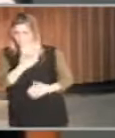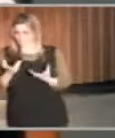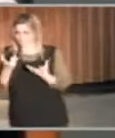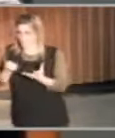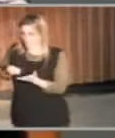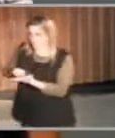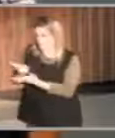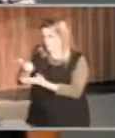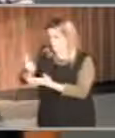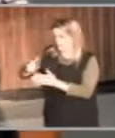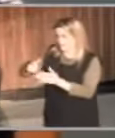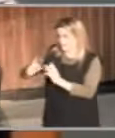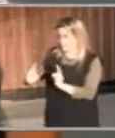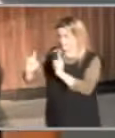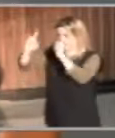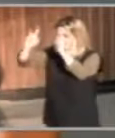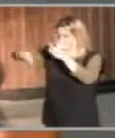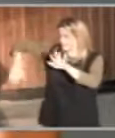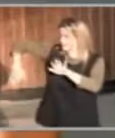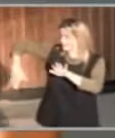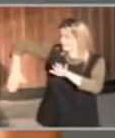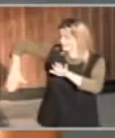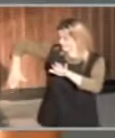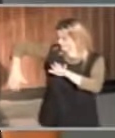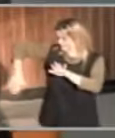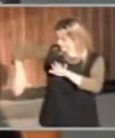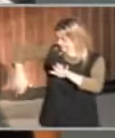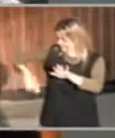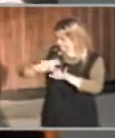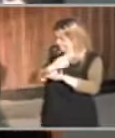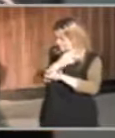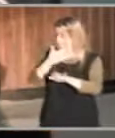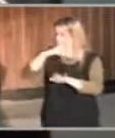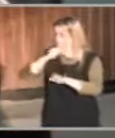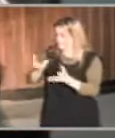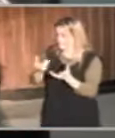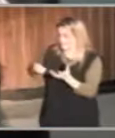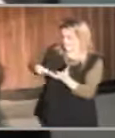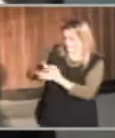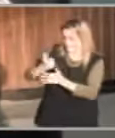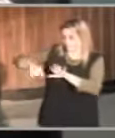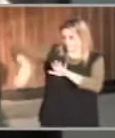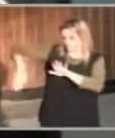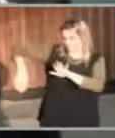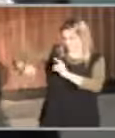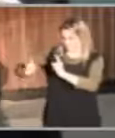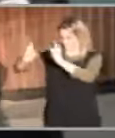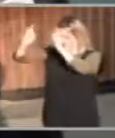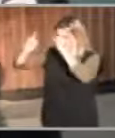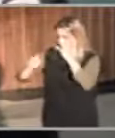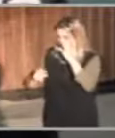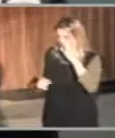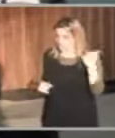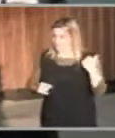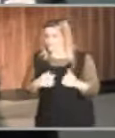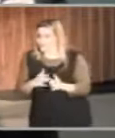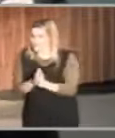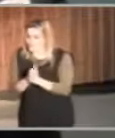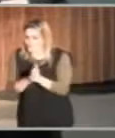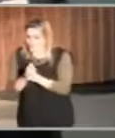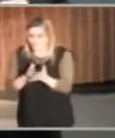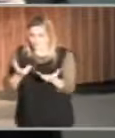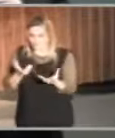eu era adolescente estava no fogo da minha paixão e toda semana ele queria